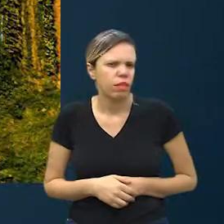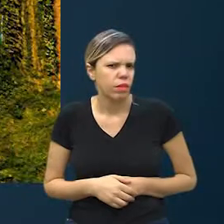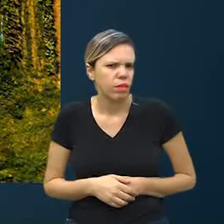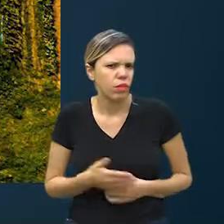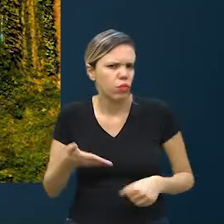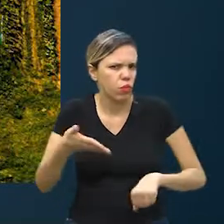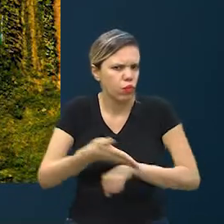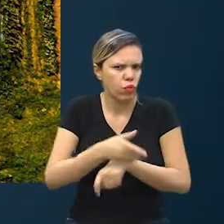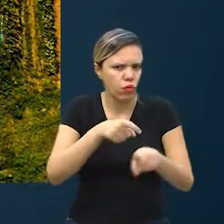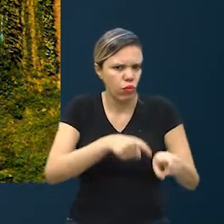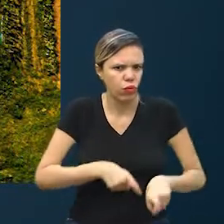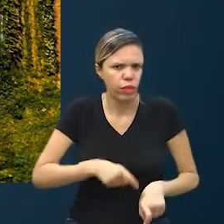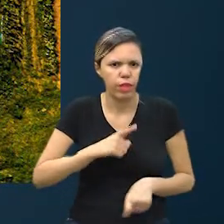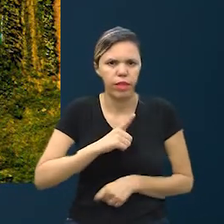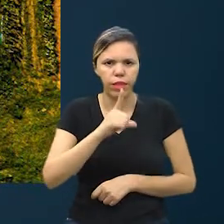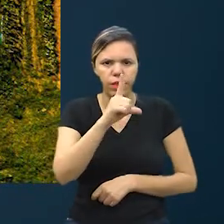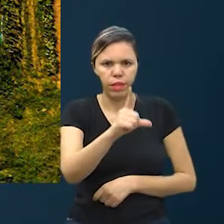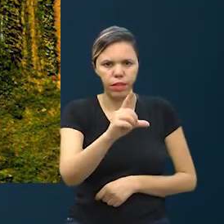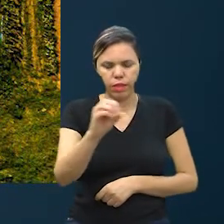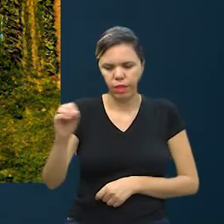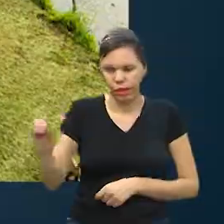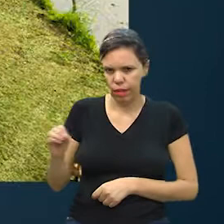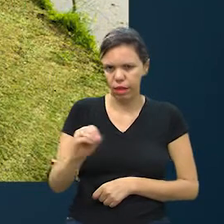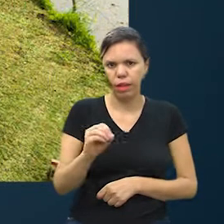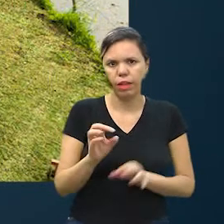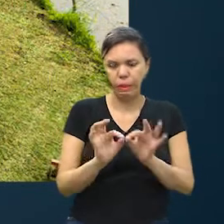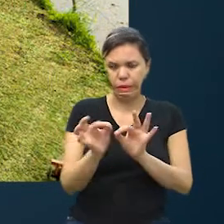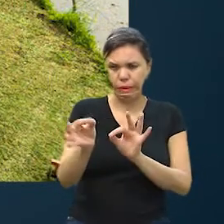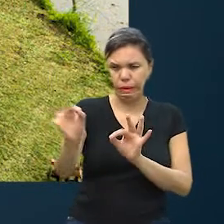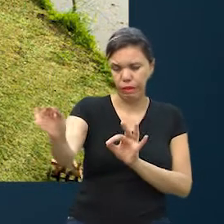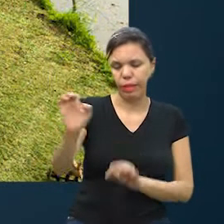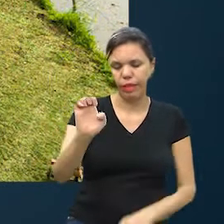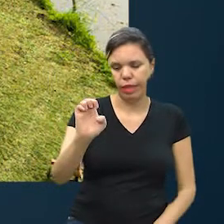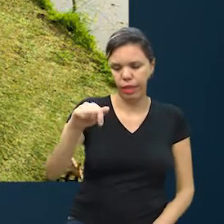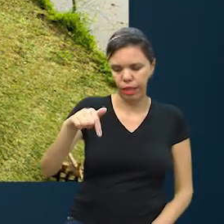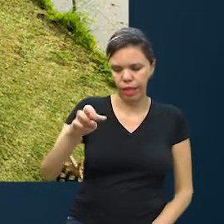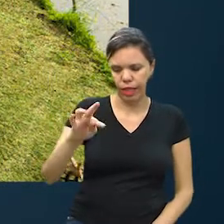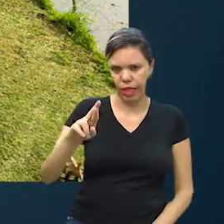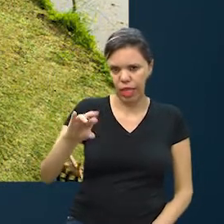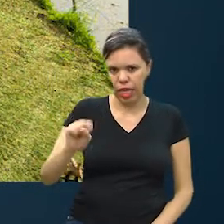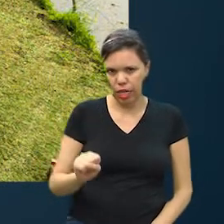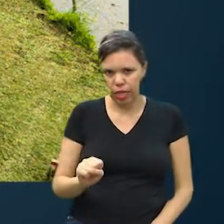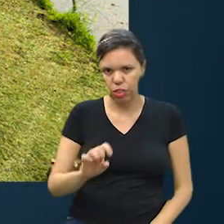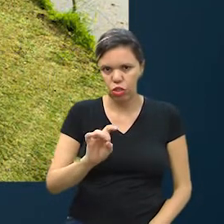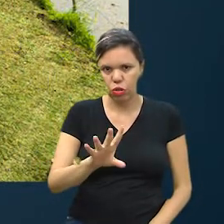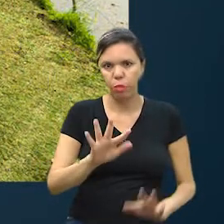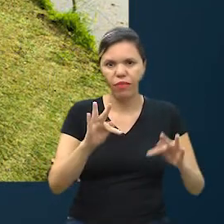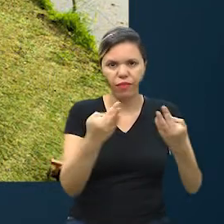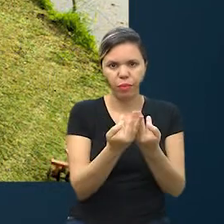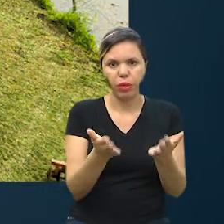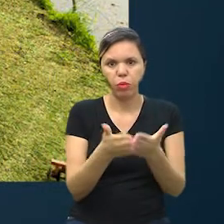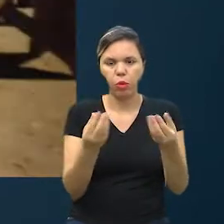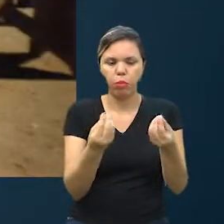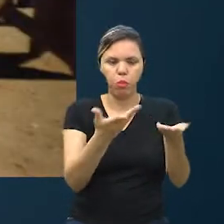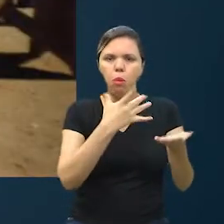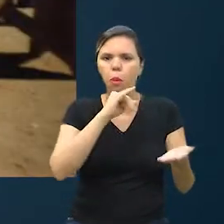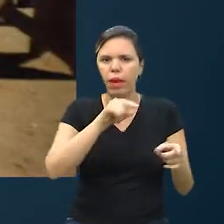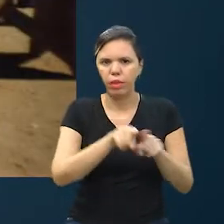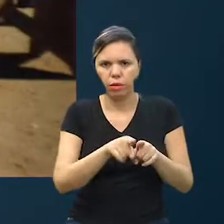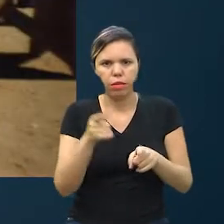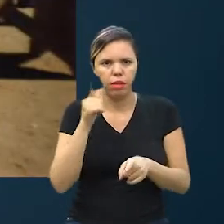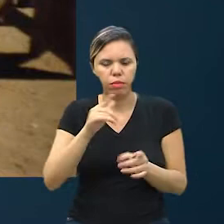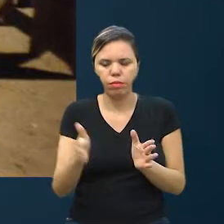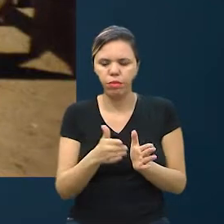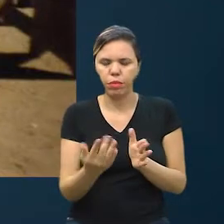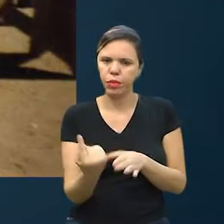momento, o sítio tem 100 hectares de terra, e desses 100 hectares, 66 hectares foram destinados para famílias carentes. Então, meu